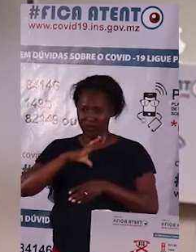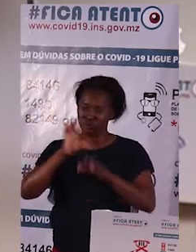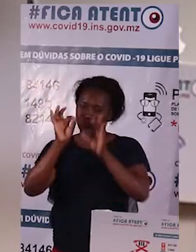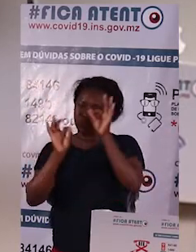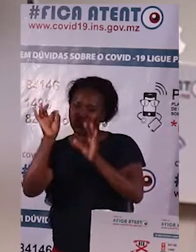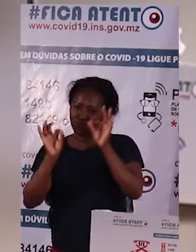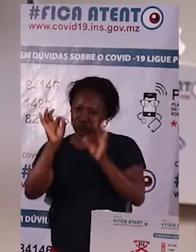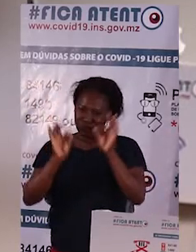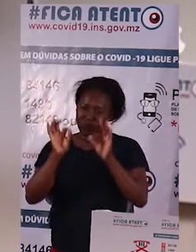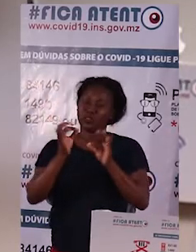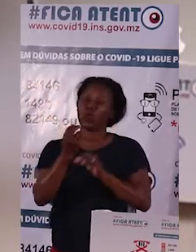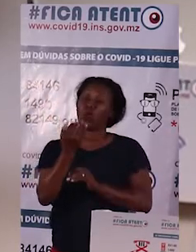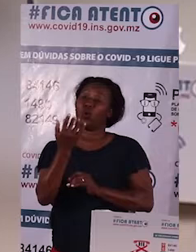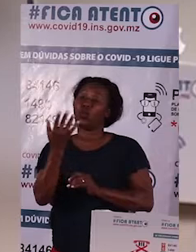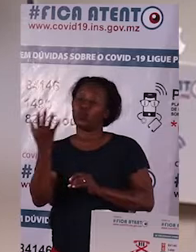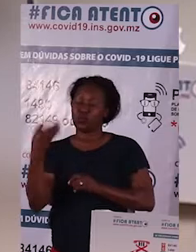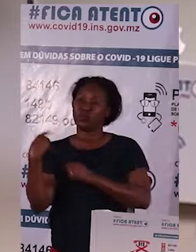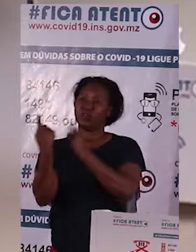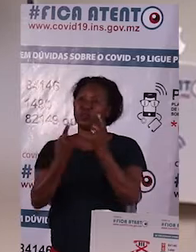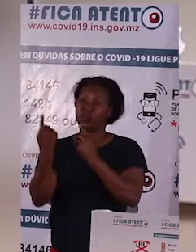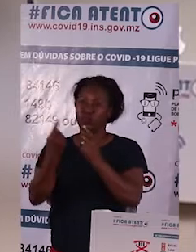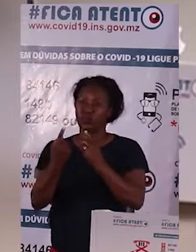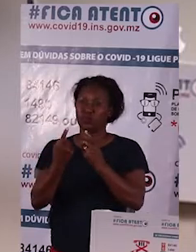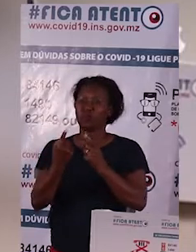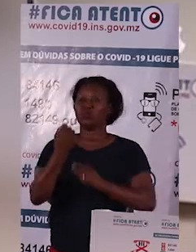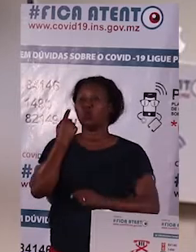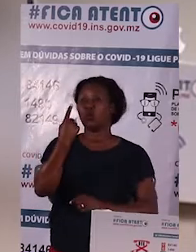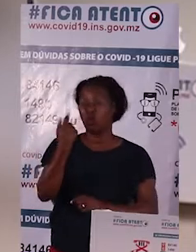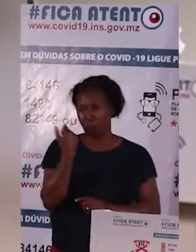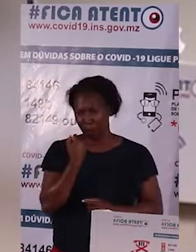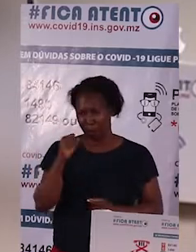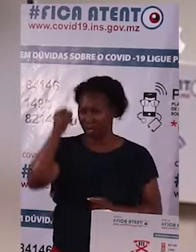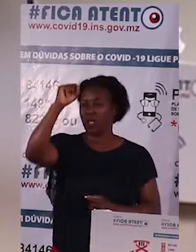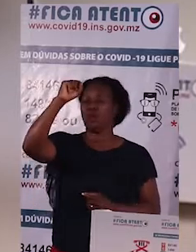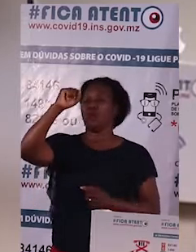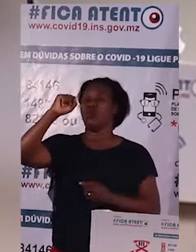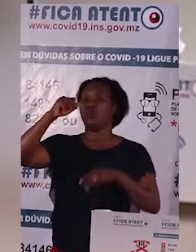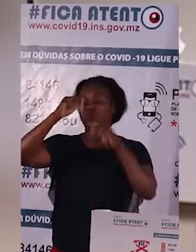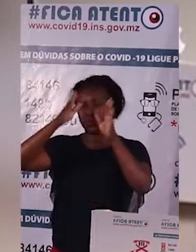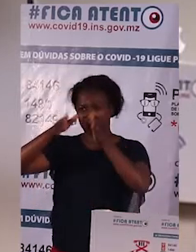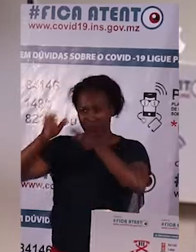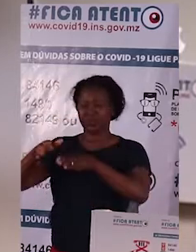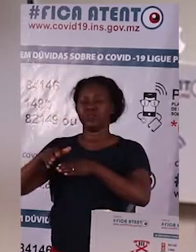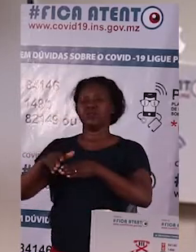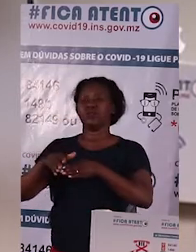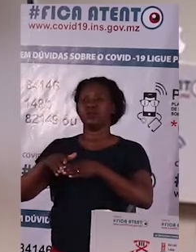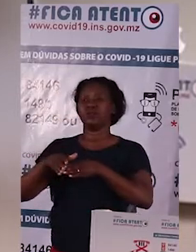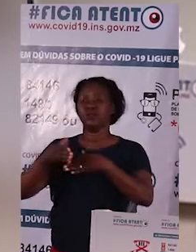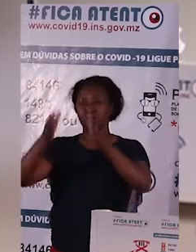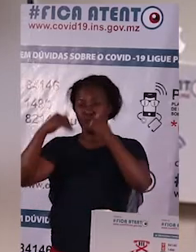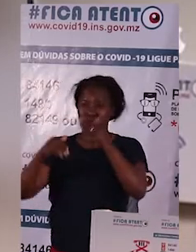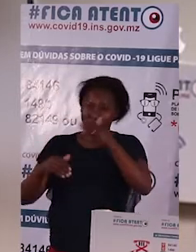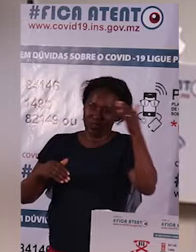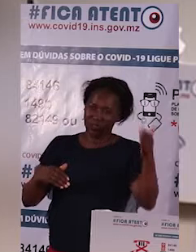calculamos o número de casos por milhão de habitantes de cada país. Então, aqui no gráfico da esquerda,